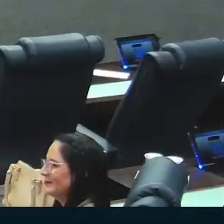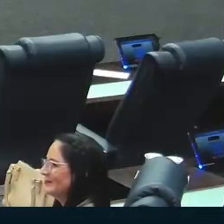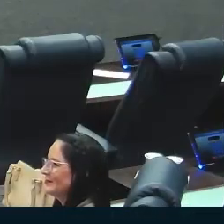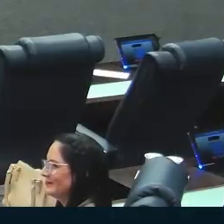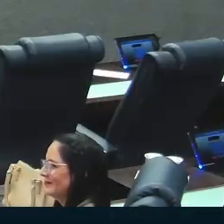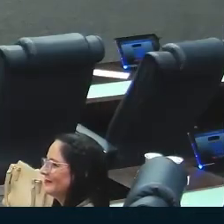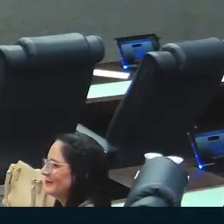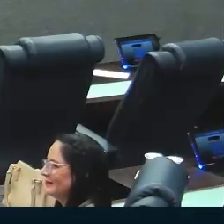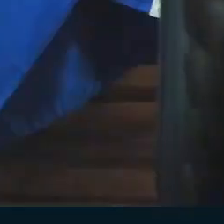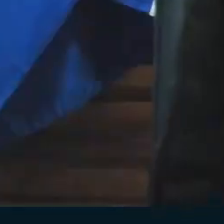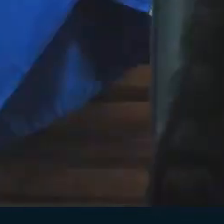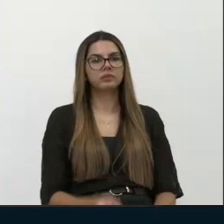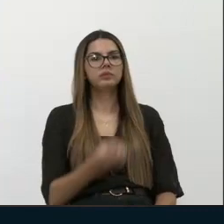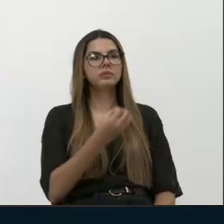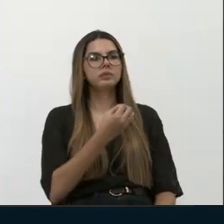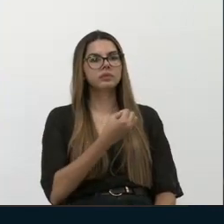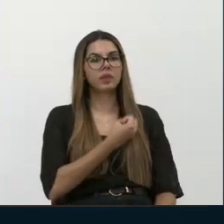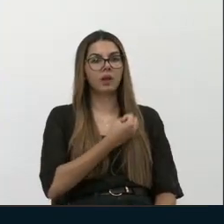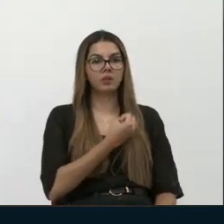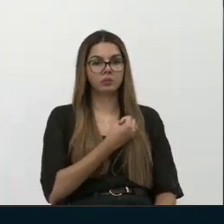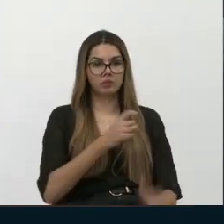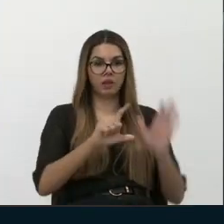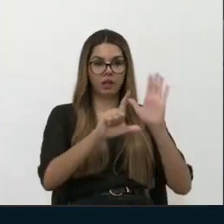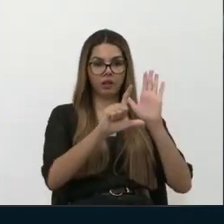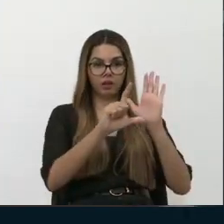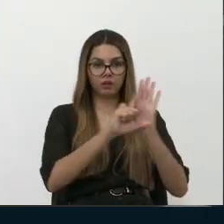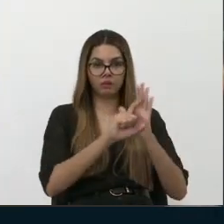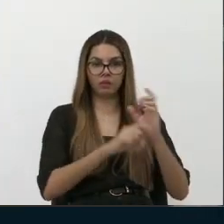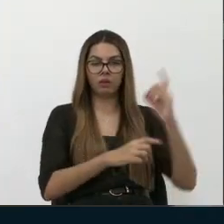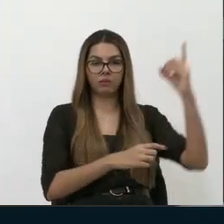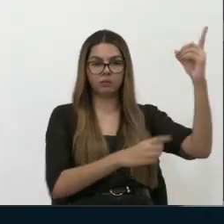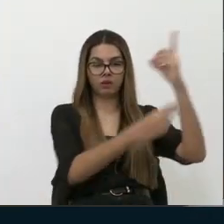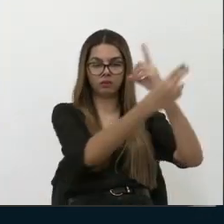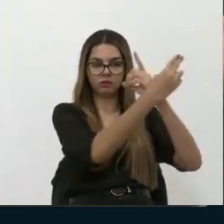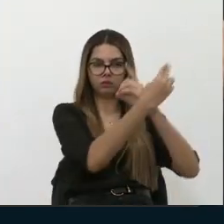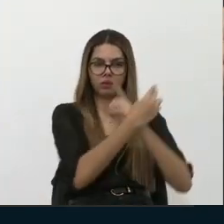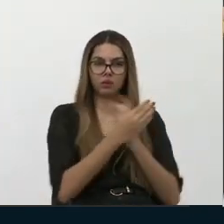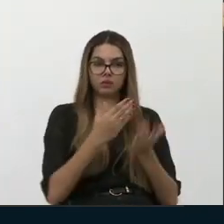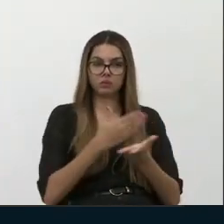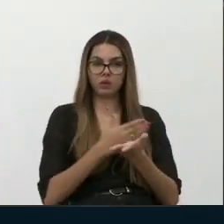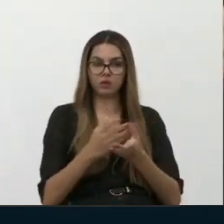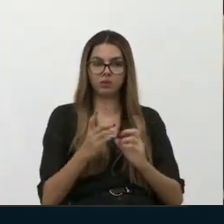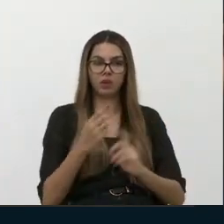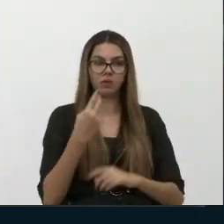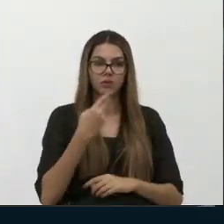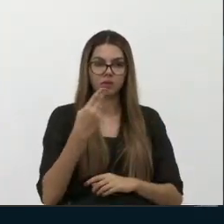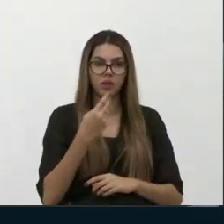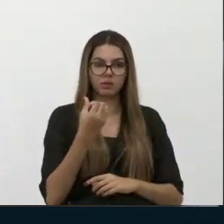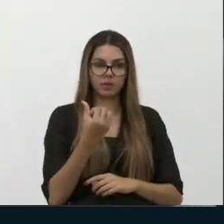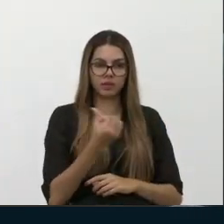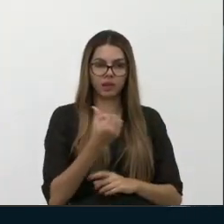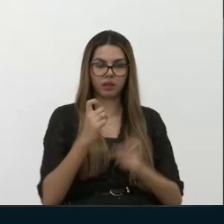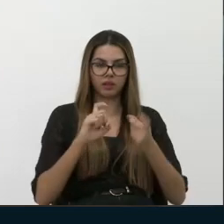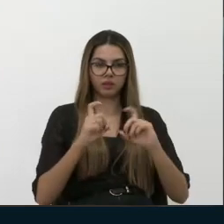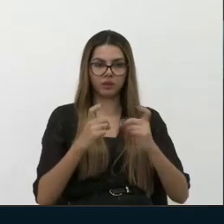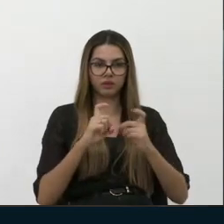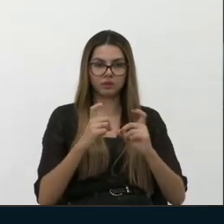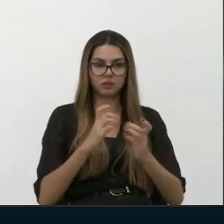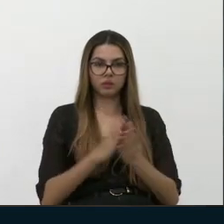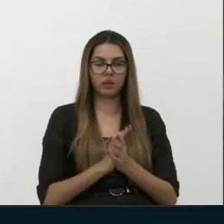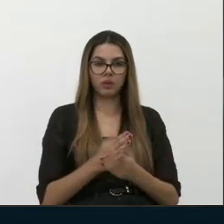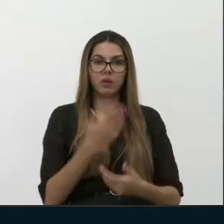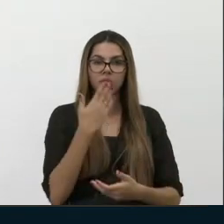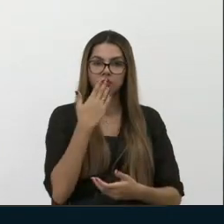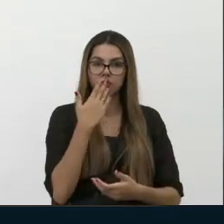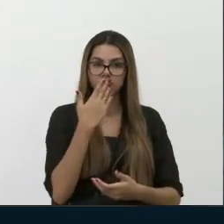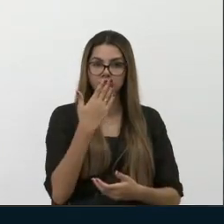A número legal sobre a proteção de Deus, iniciamos os trabalhos da 26ª sessão ordinária.